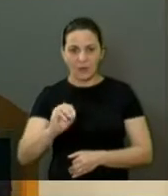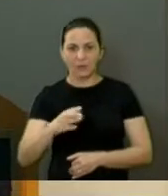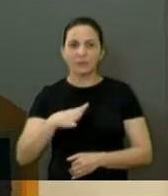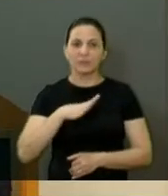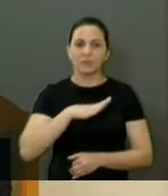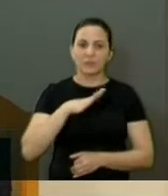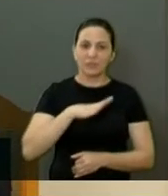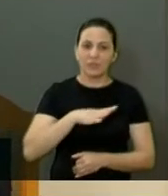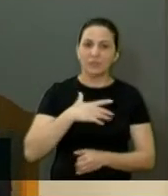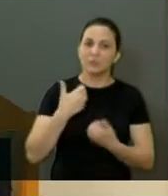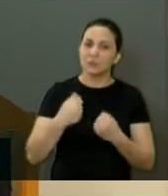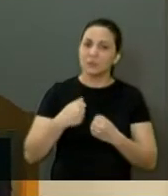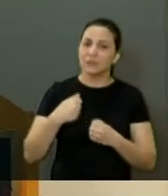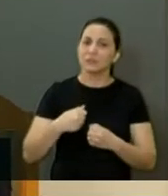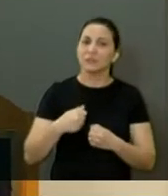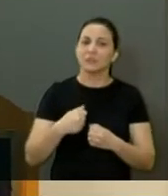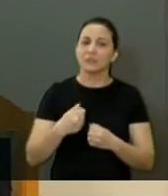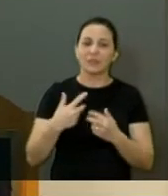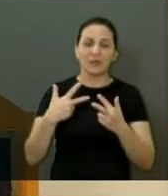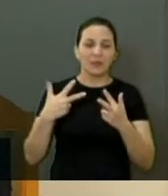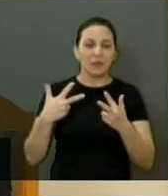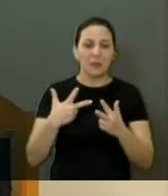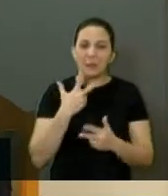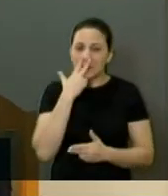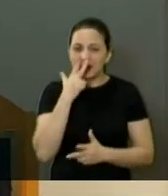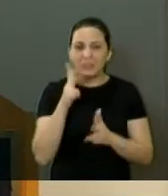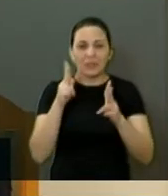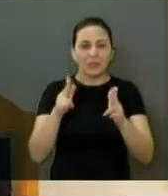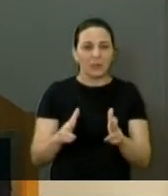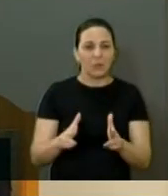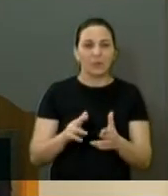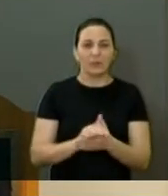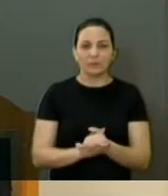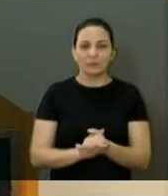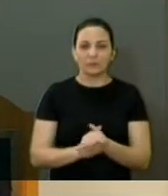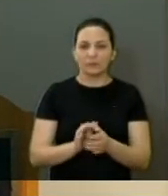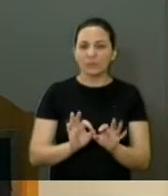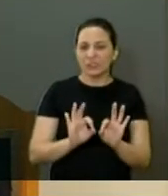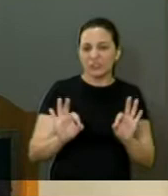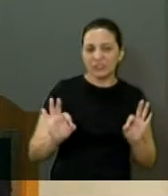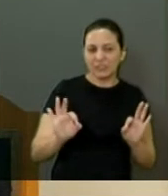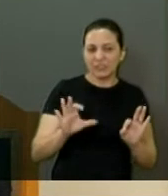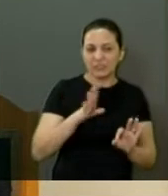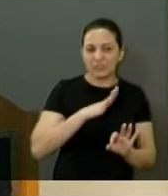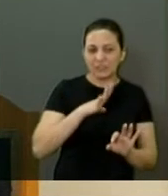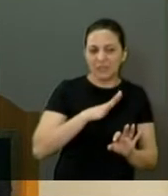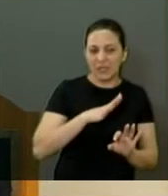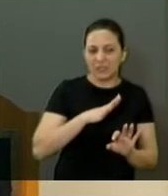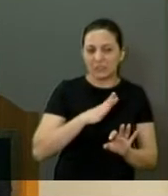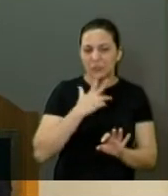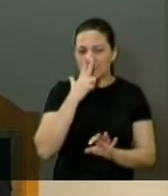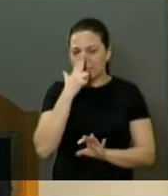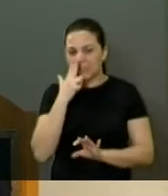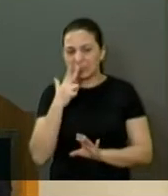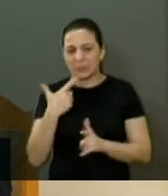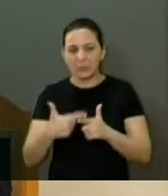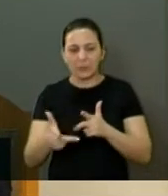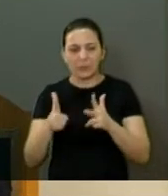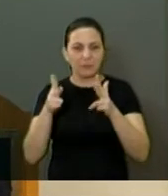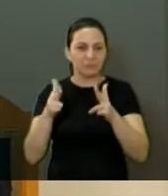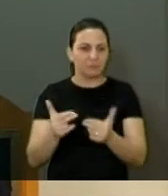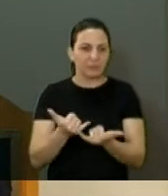mesmas não é tão longe daquele rio claro mas as mesmas coisas que acontecem lá acontece aqui